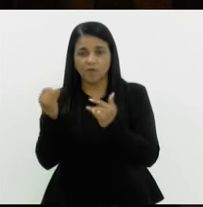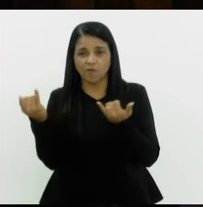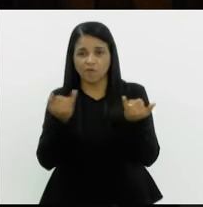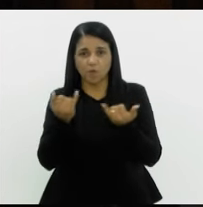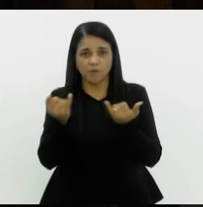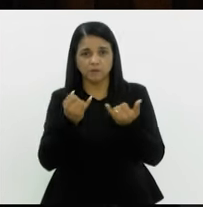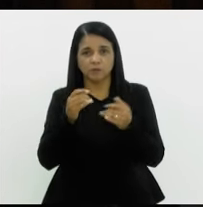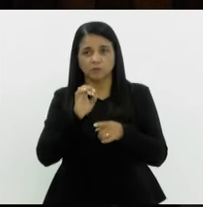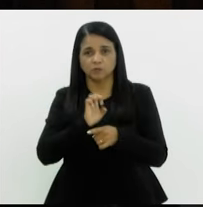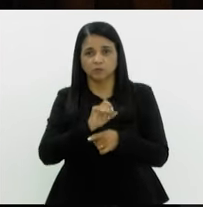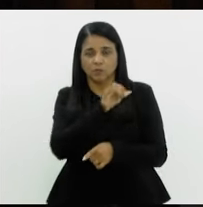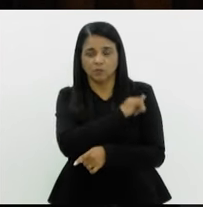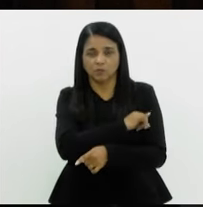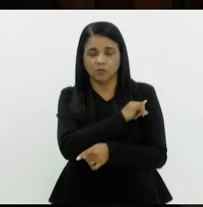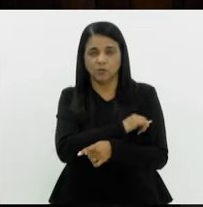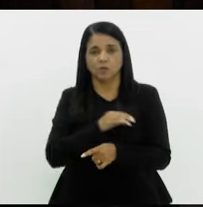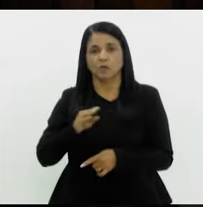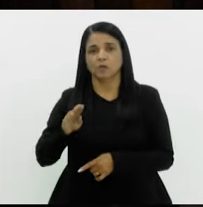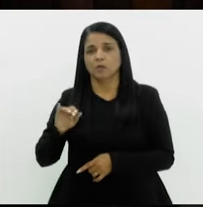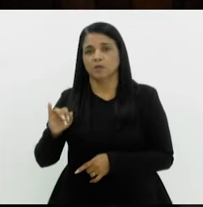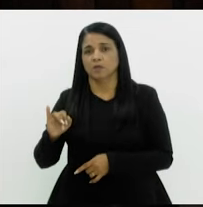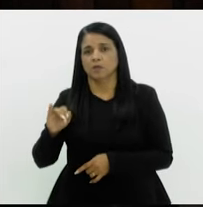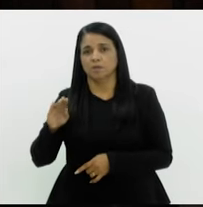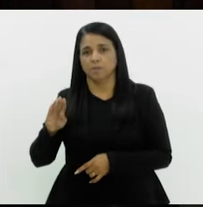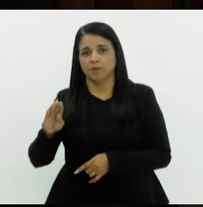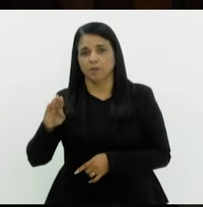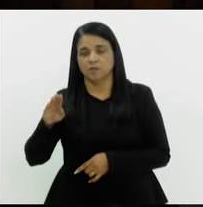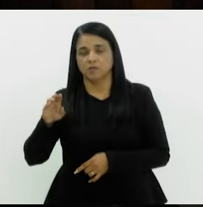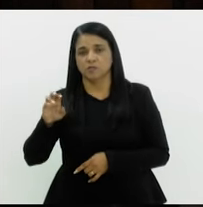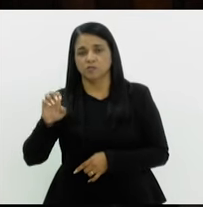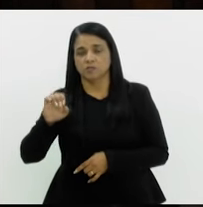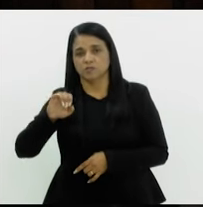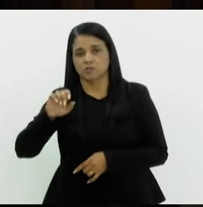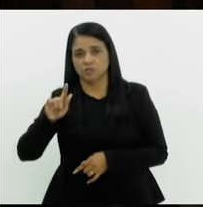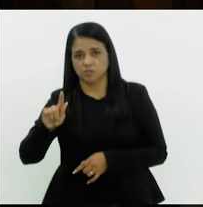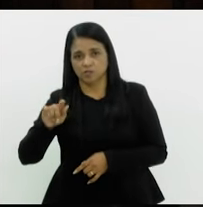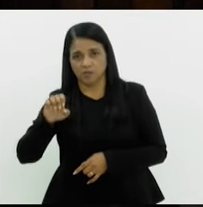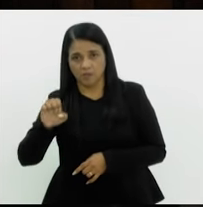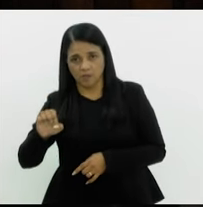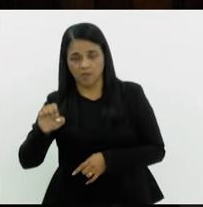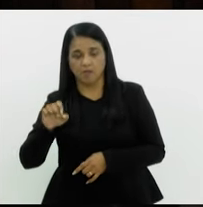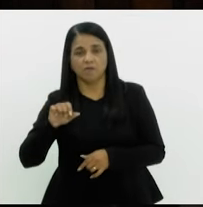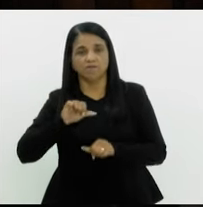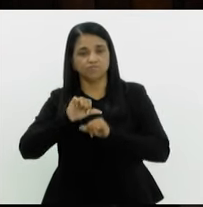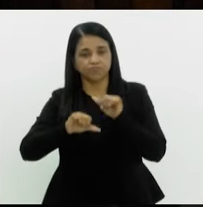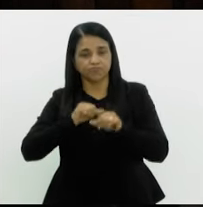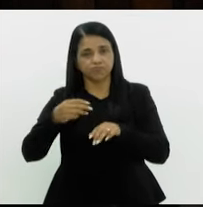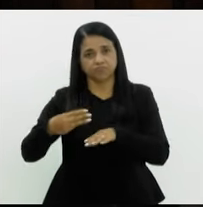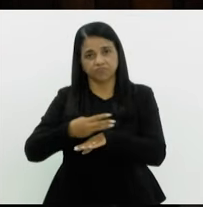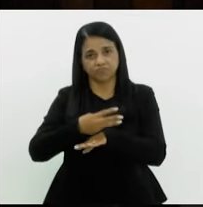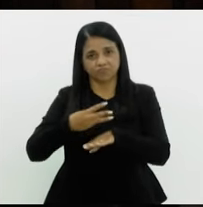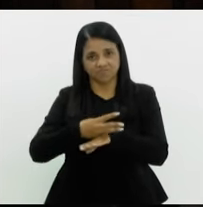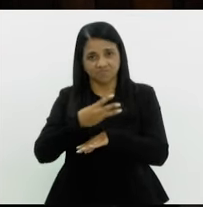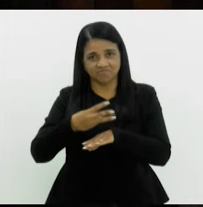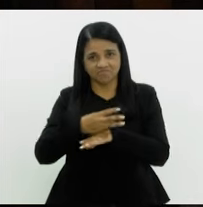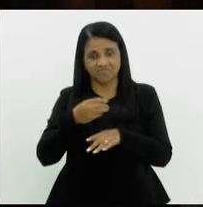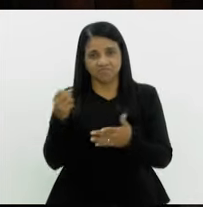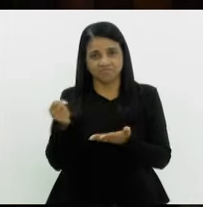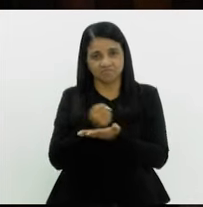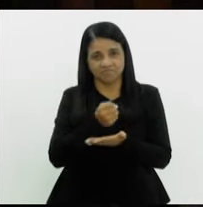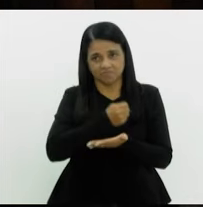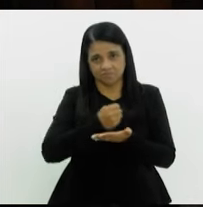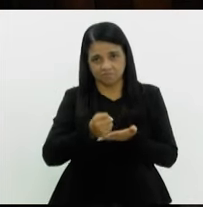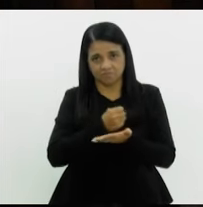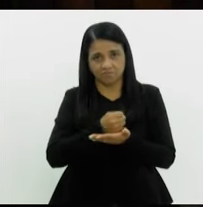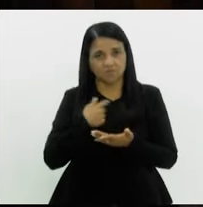qual o IBGE, foi transformado num balcão de contratação de terceirizados, uma incubadora de projetos que ninguém sabia